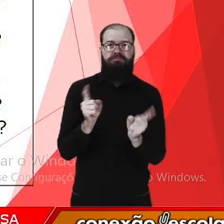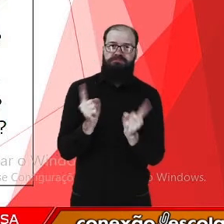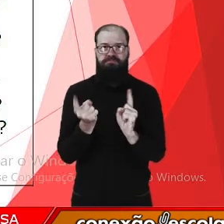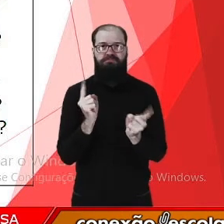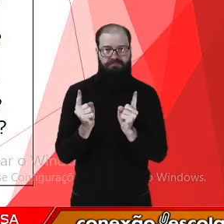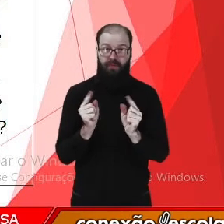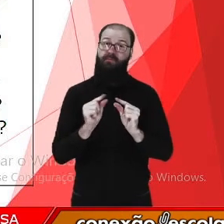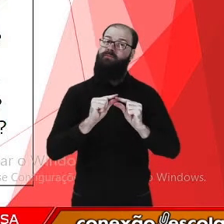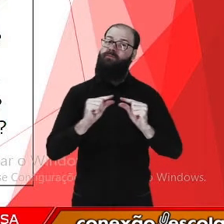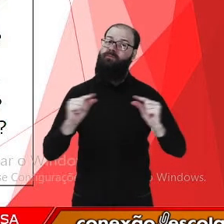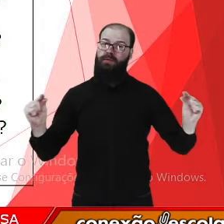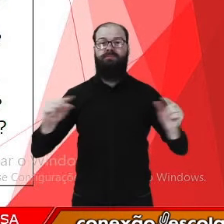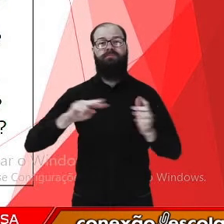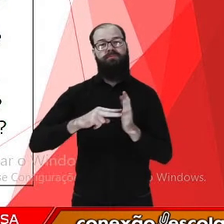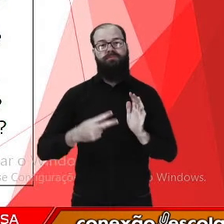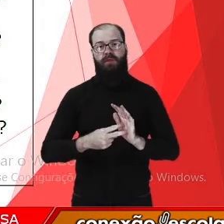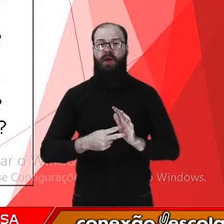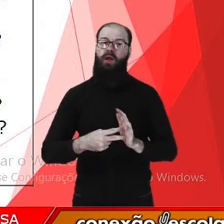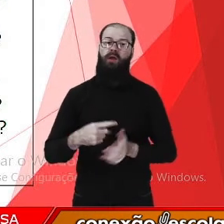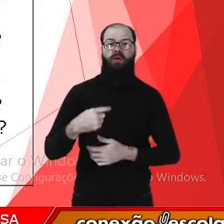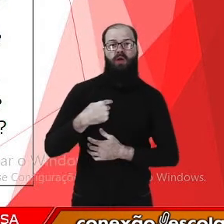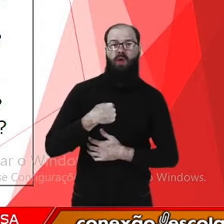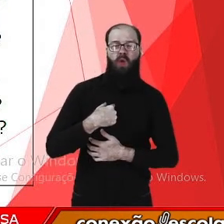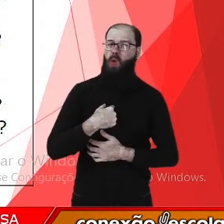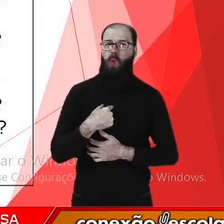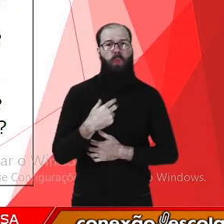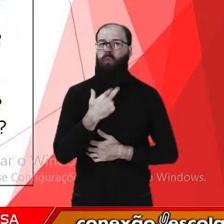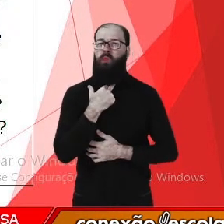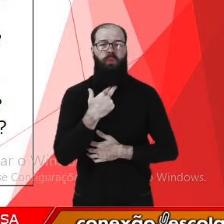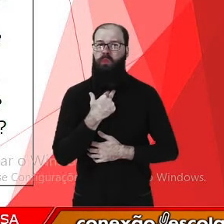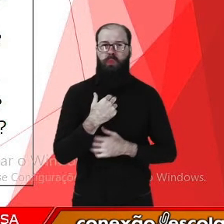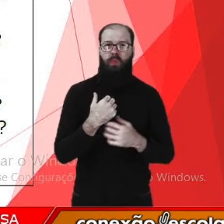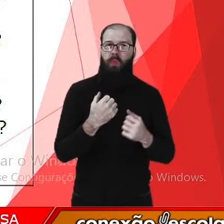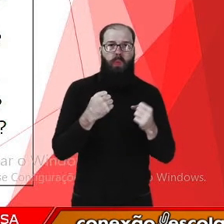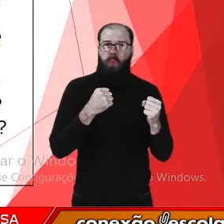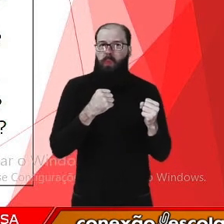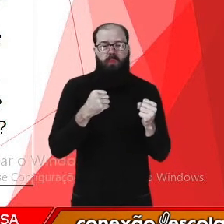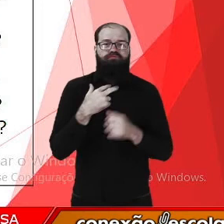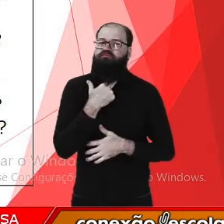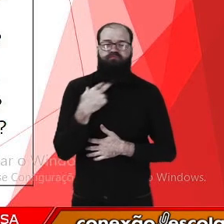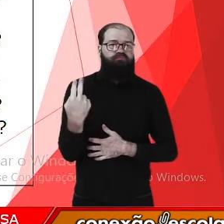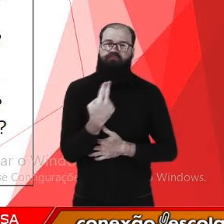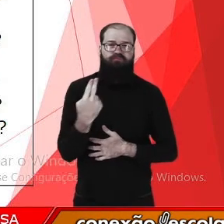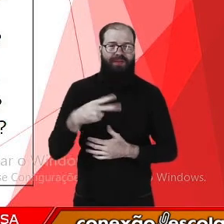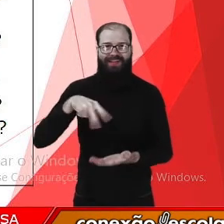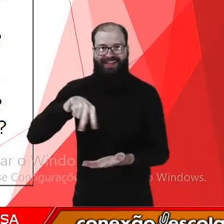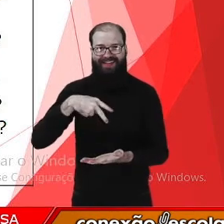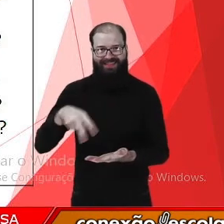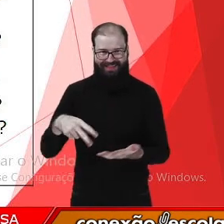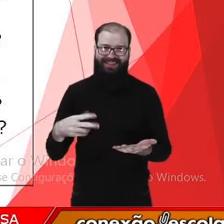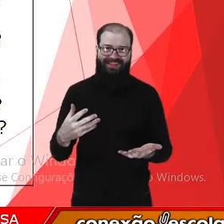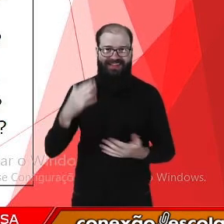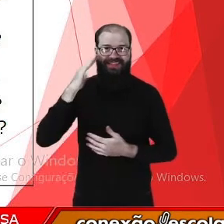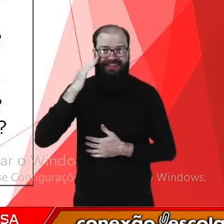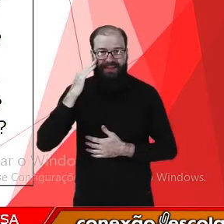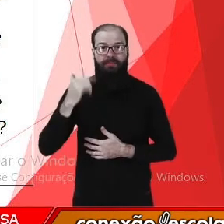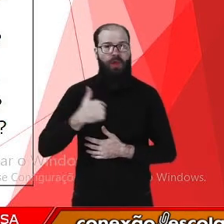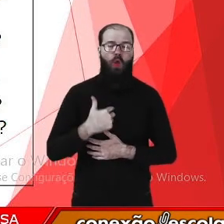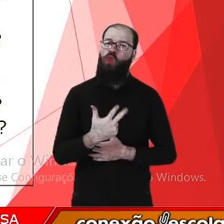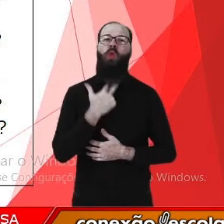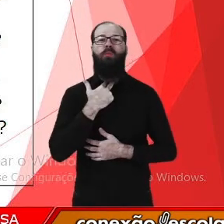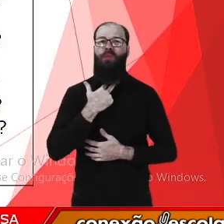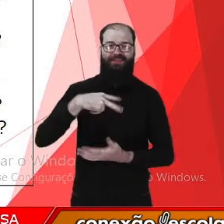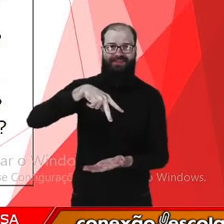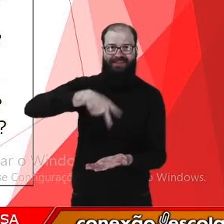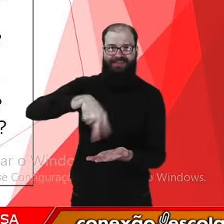aí a frase inteira fica I cannot ou I can't dance, que significa eu não